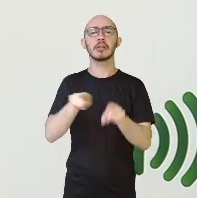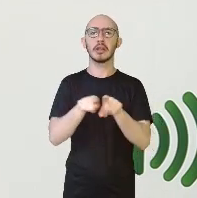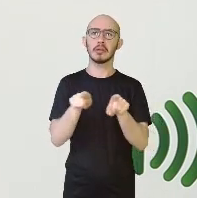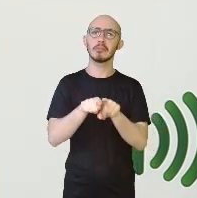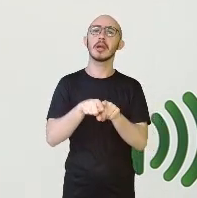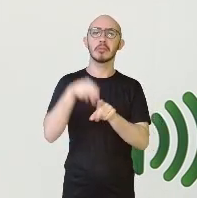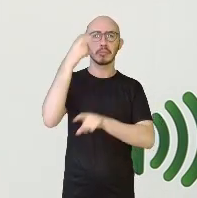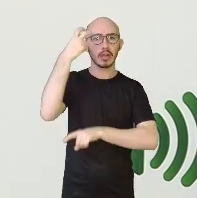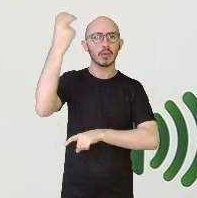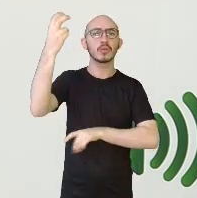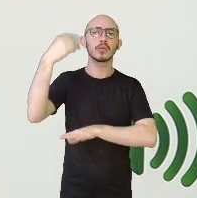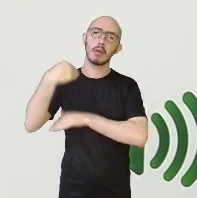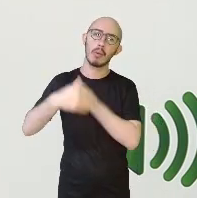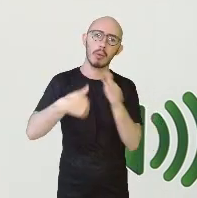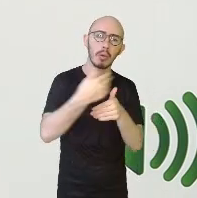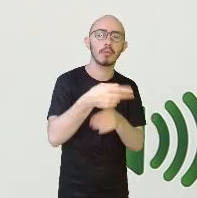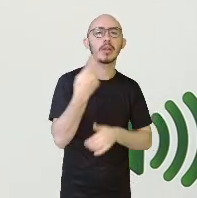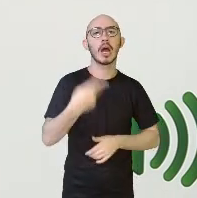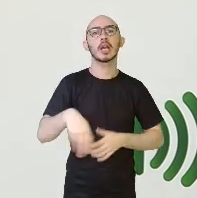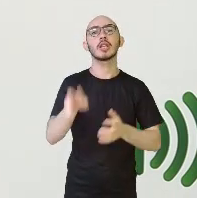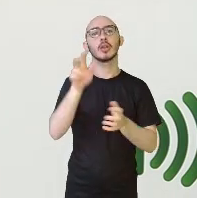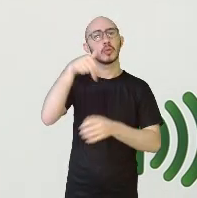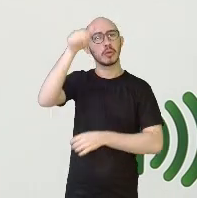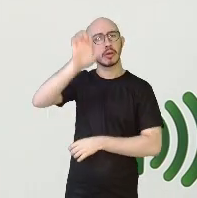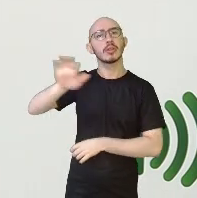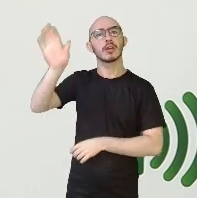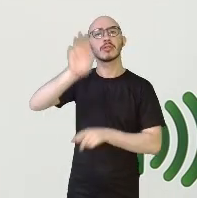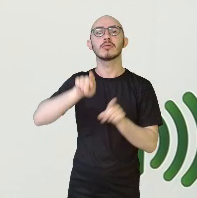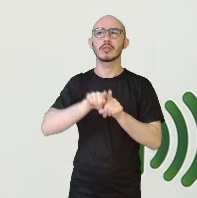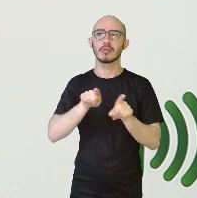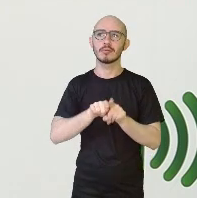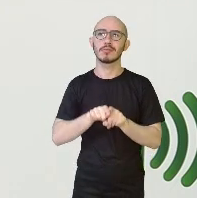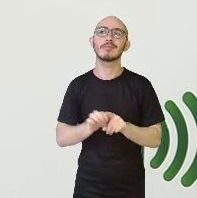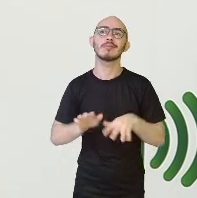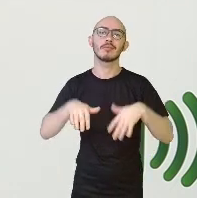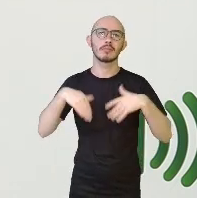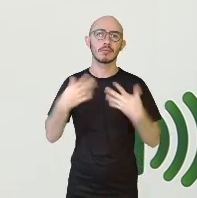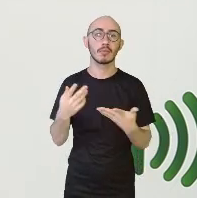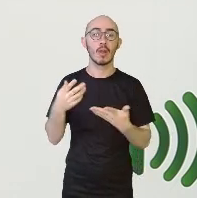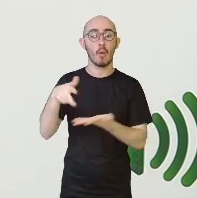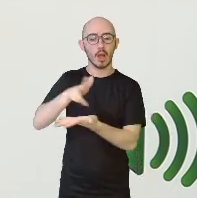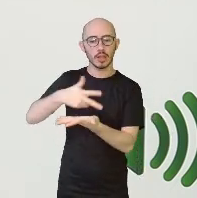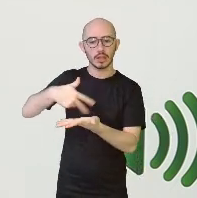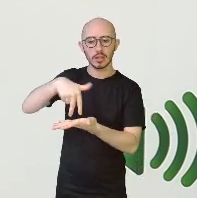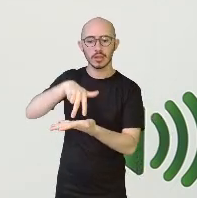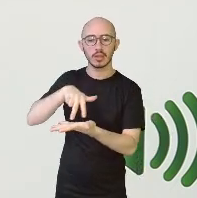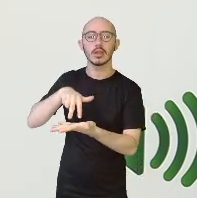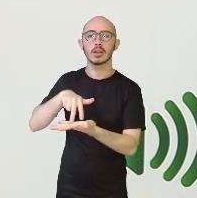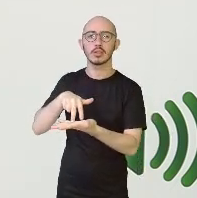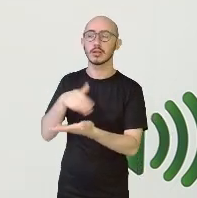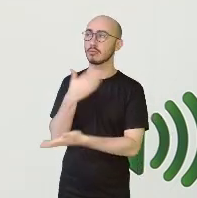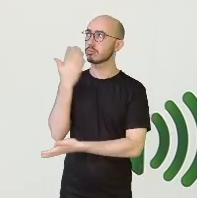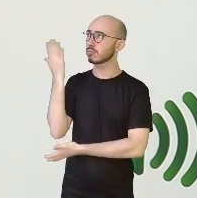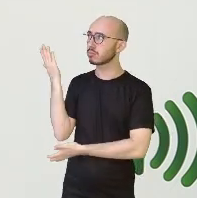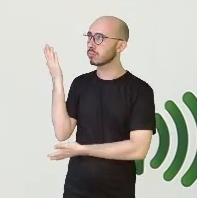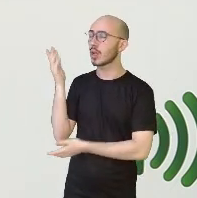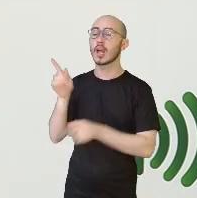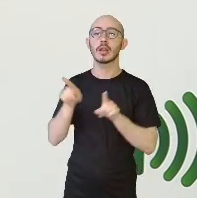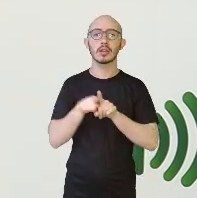na construção da cultura do nosso estado, aqui do Nordeste também. E essa dança característica dele, o cossaco,